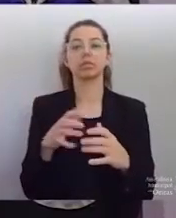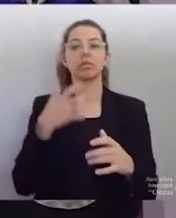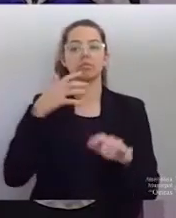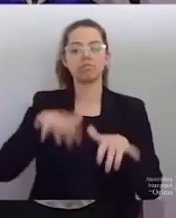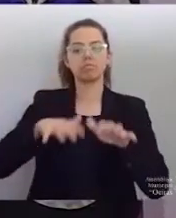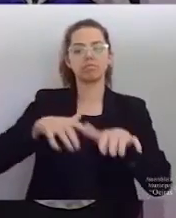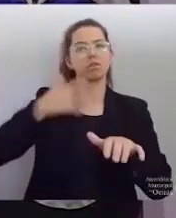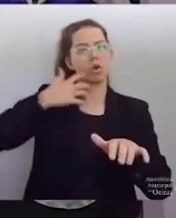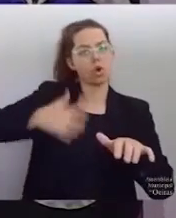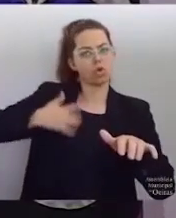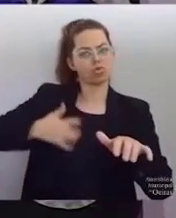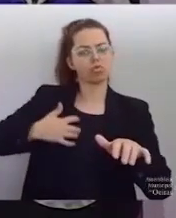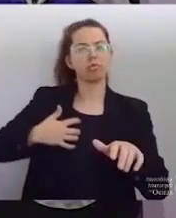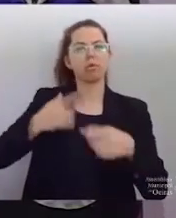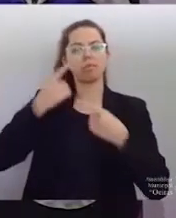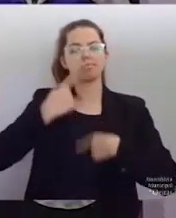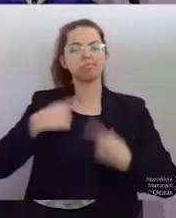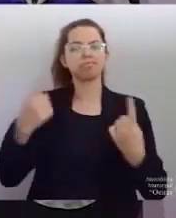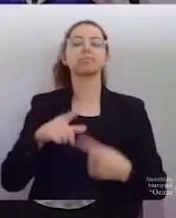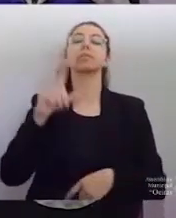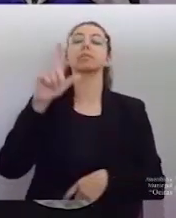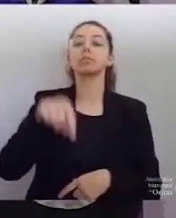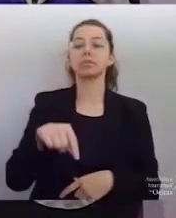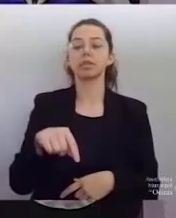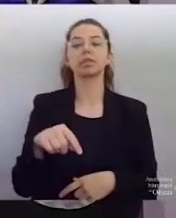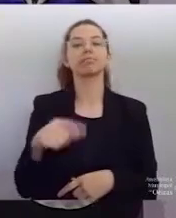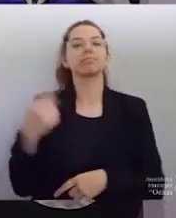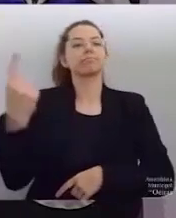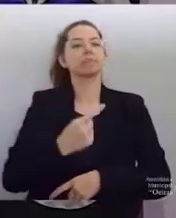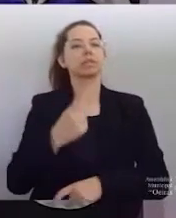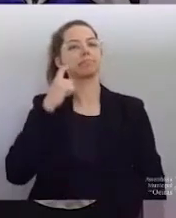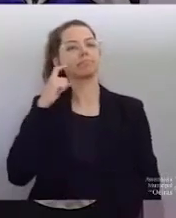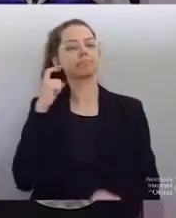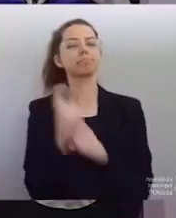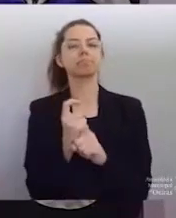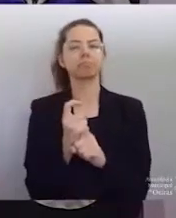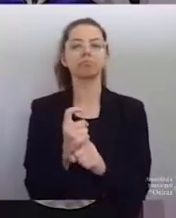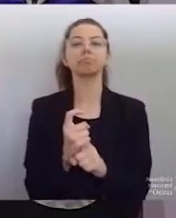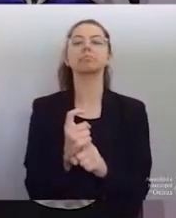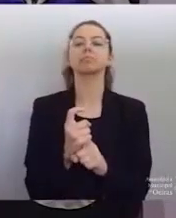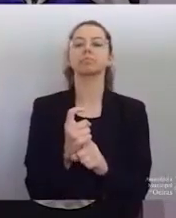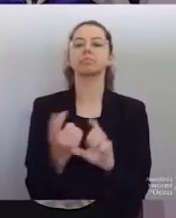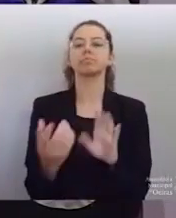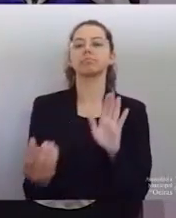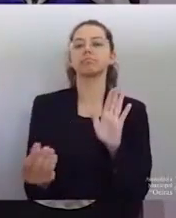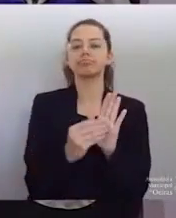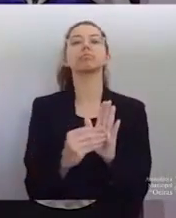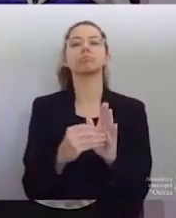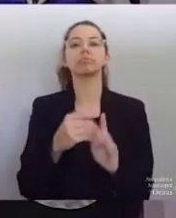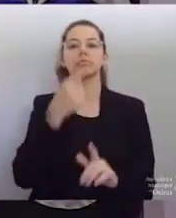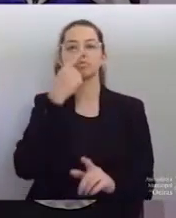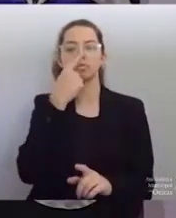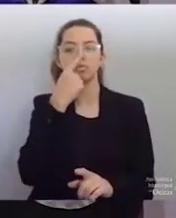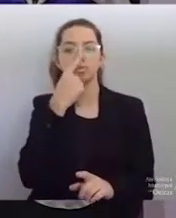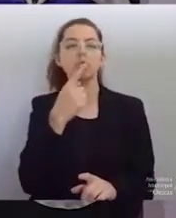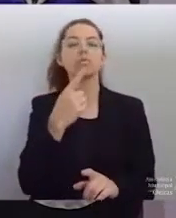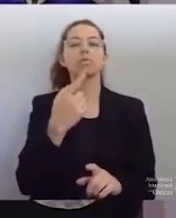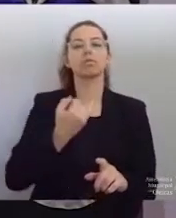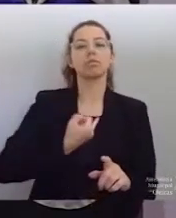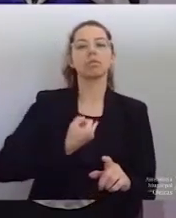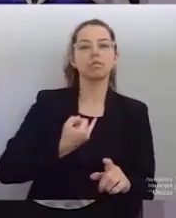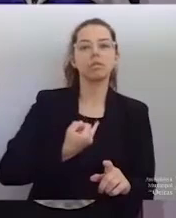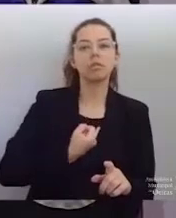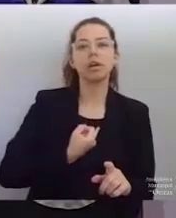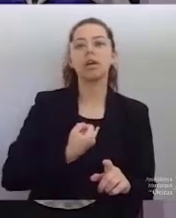a obrigatoriedade e da fiscalização da contemplação da orientação sexual, identidade, expressão de género